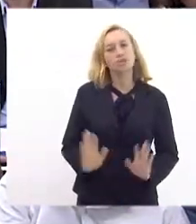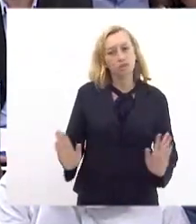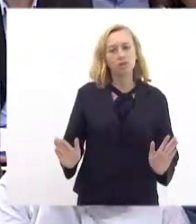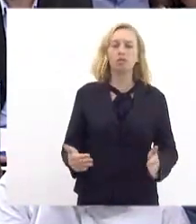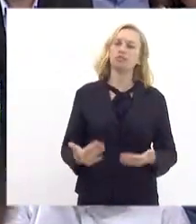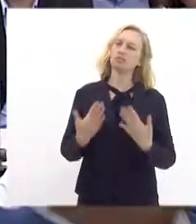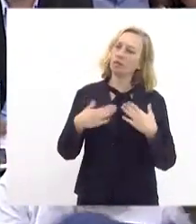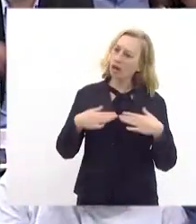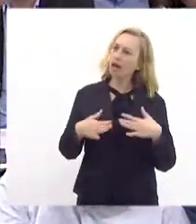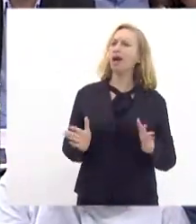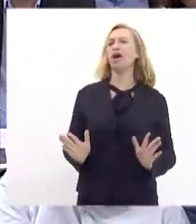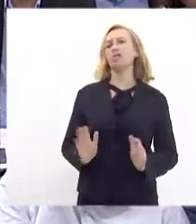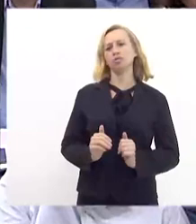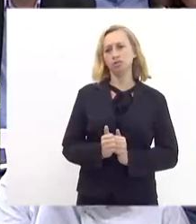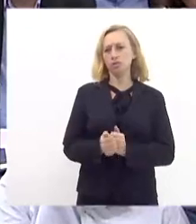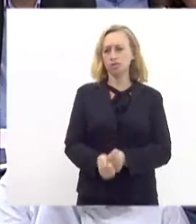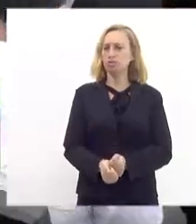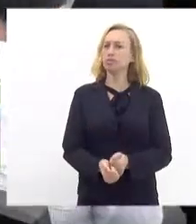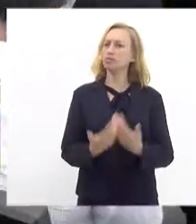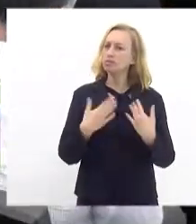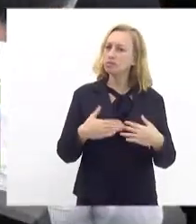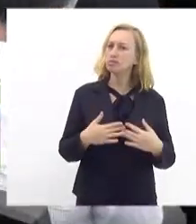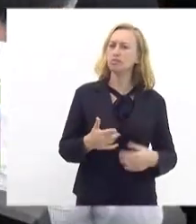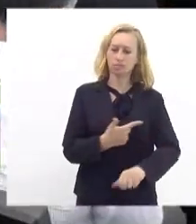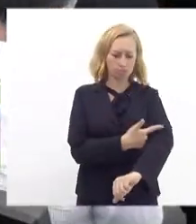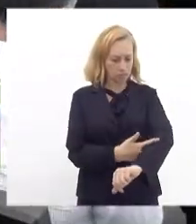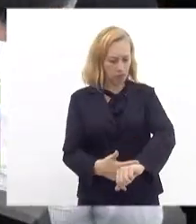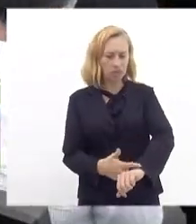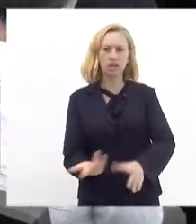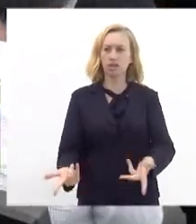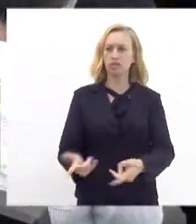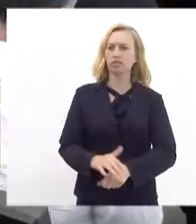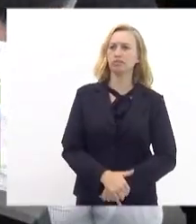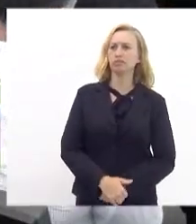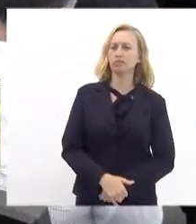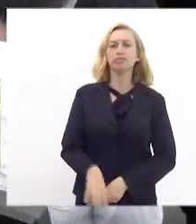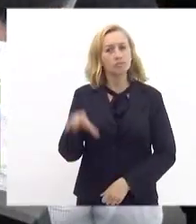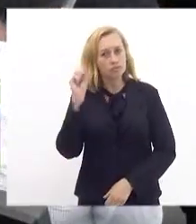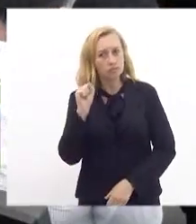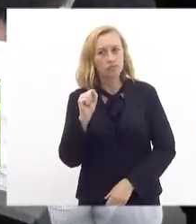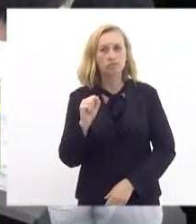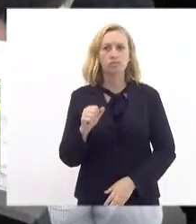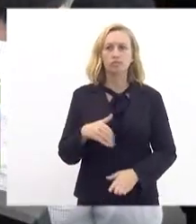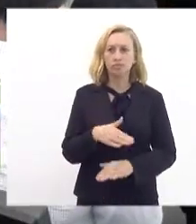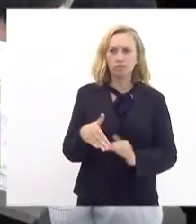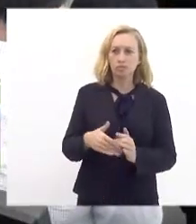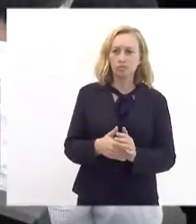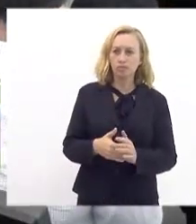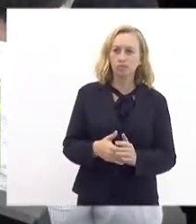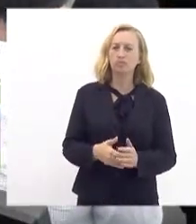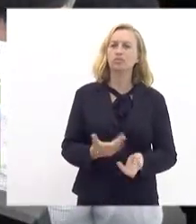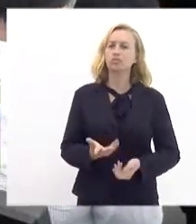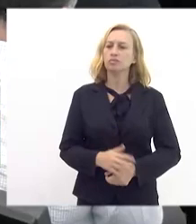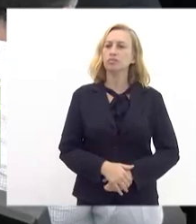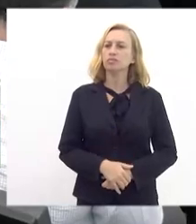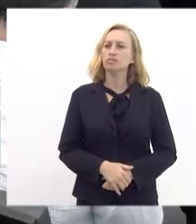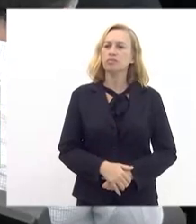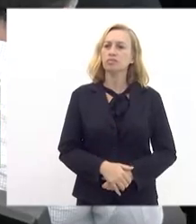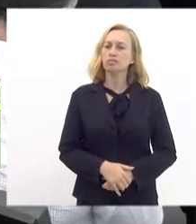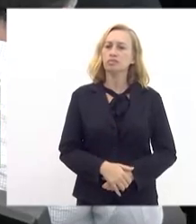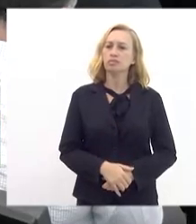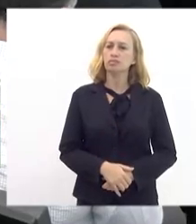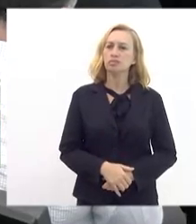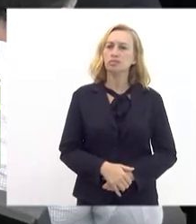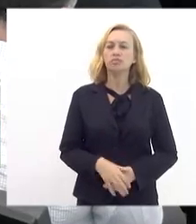estamos conseguindo conduzir essa urgência em bom termo nós temos que eu vi a mesa os expositores